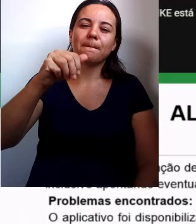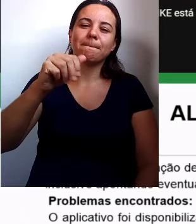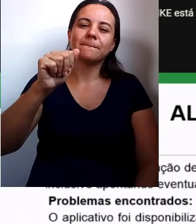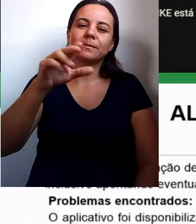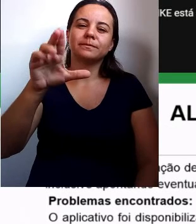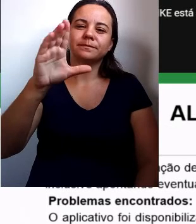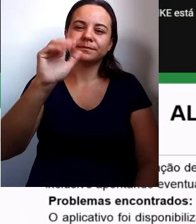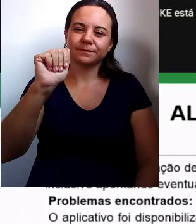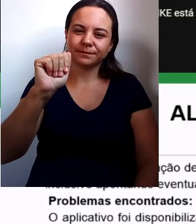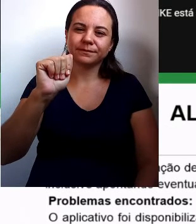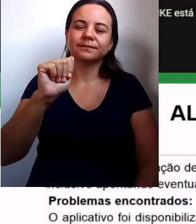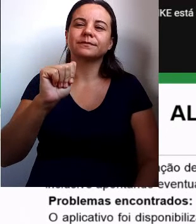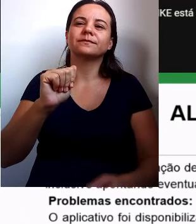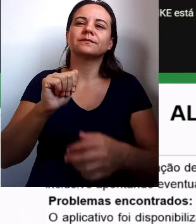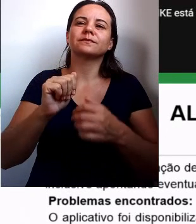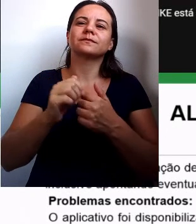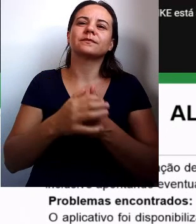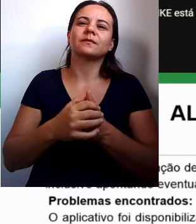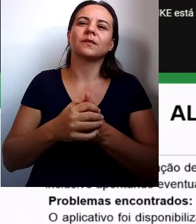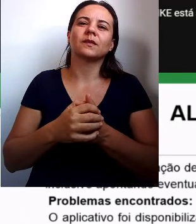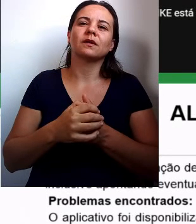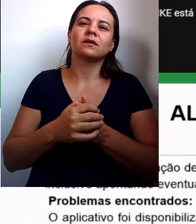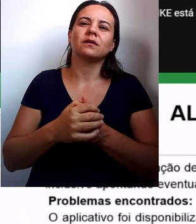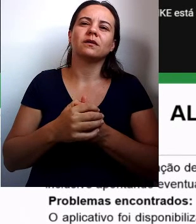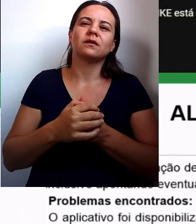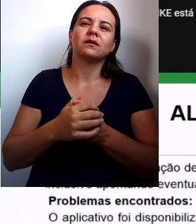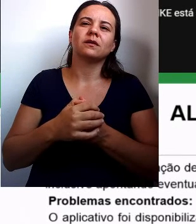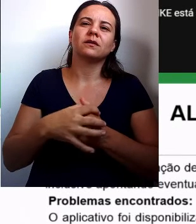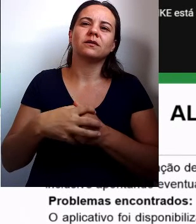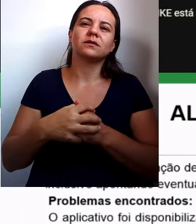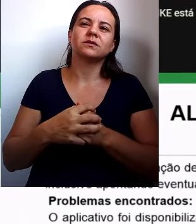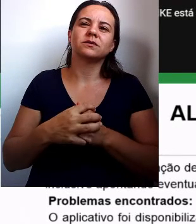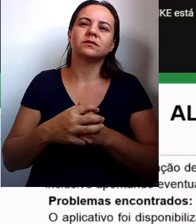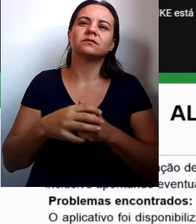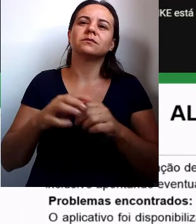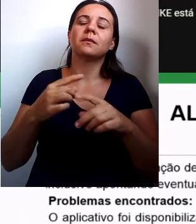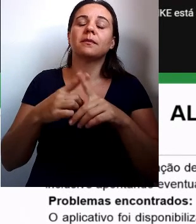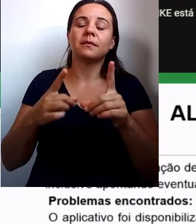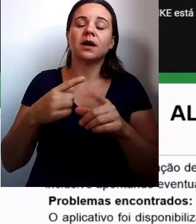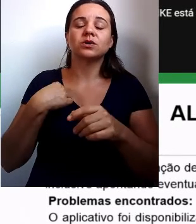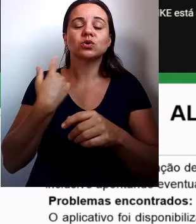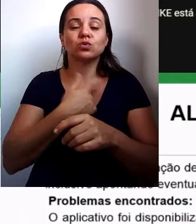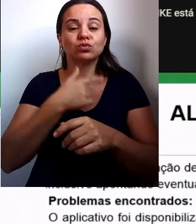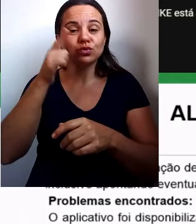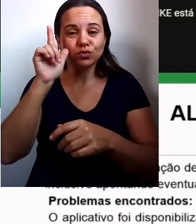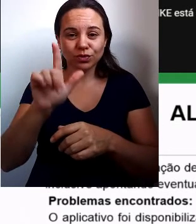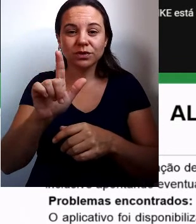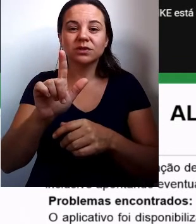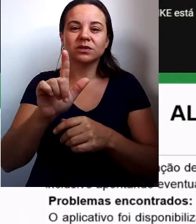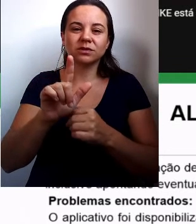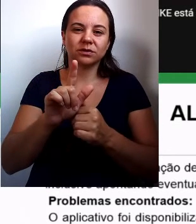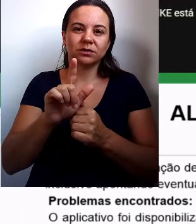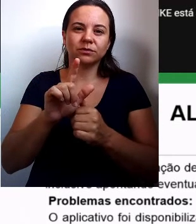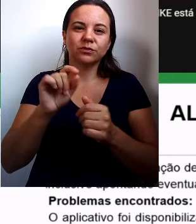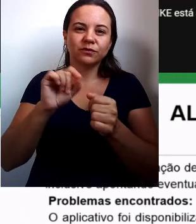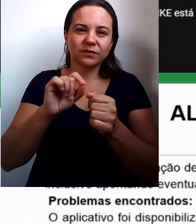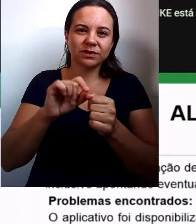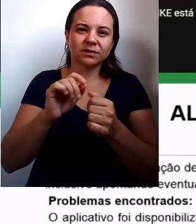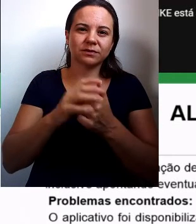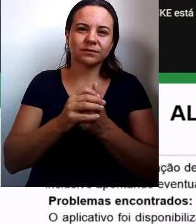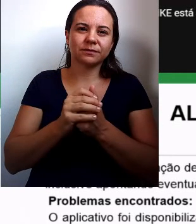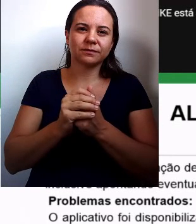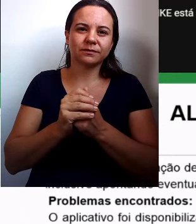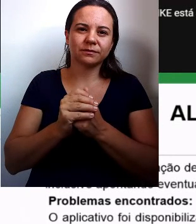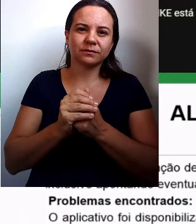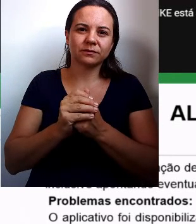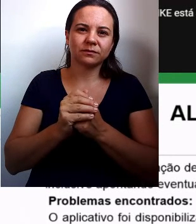pesados, né? Então a gente teve que cortar a parte de lógica, a parte gráfica, mas conseguimos atender, né? Atender